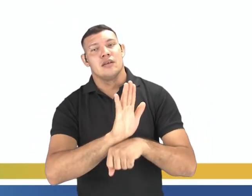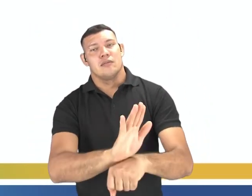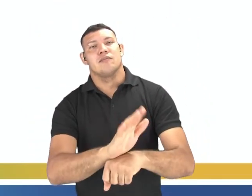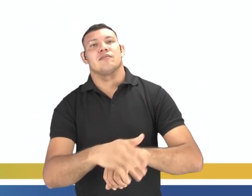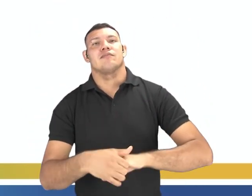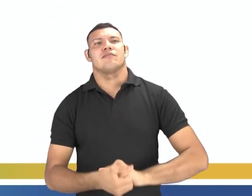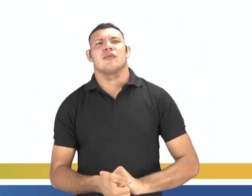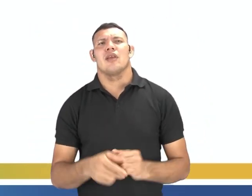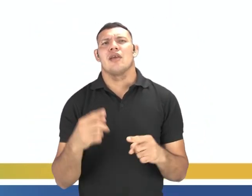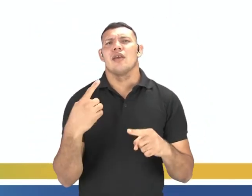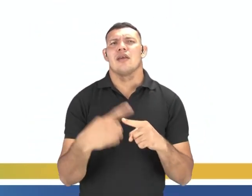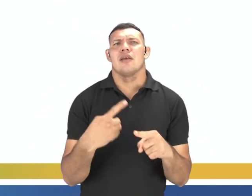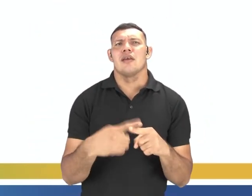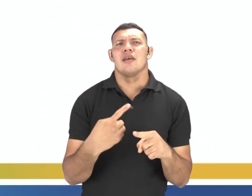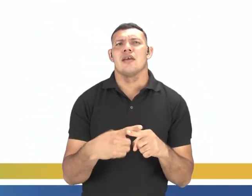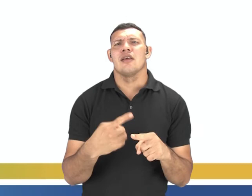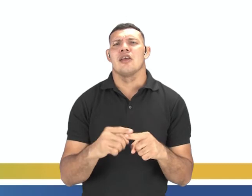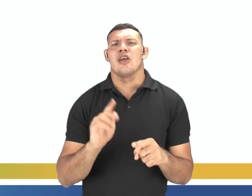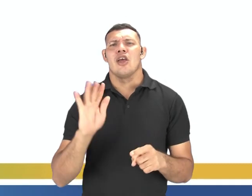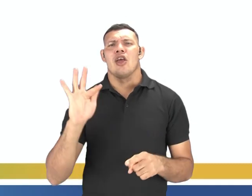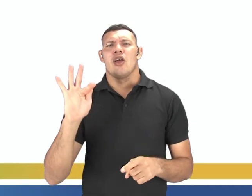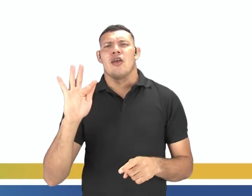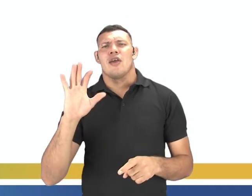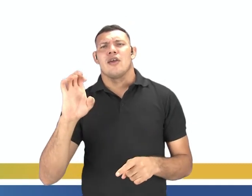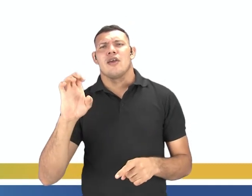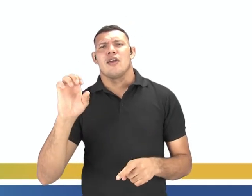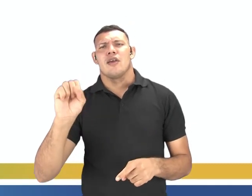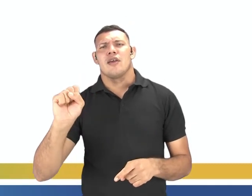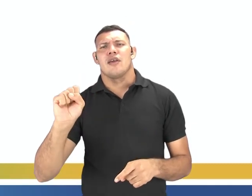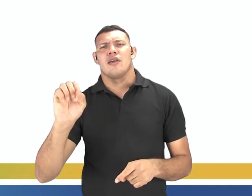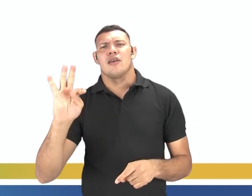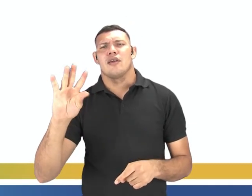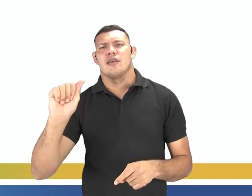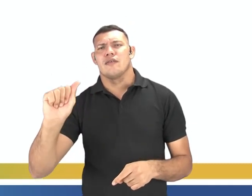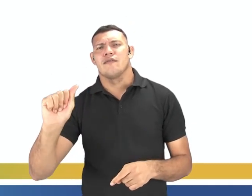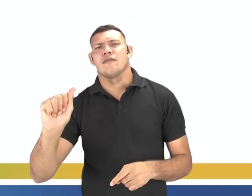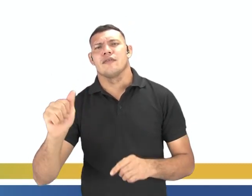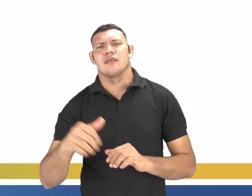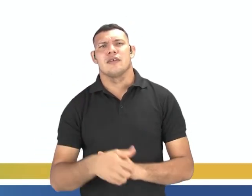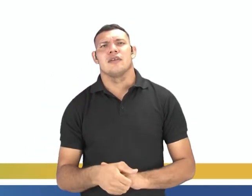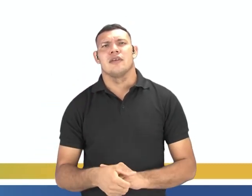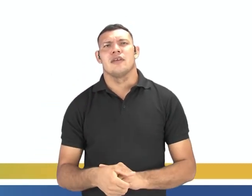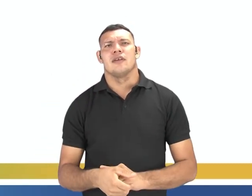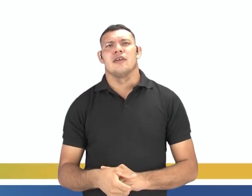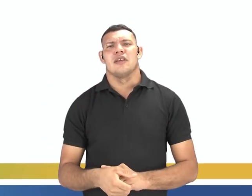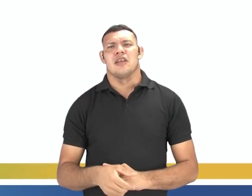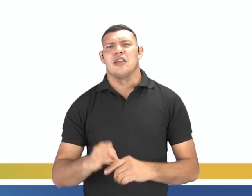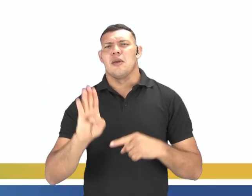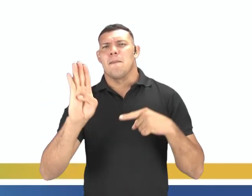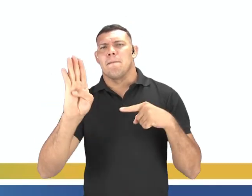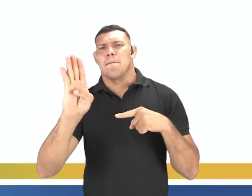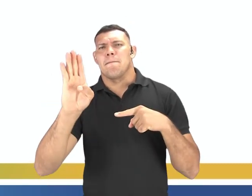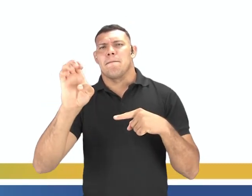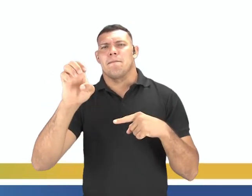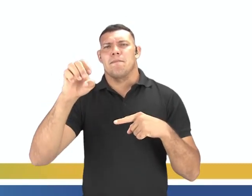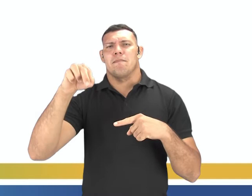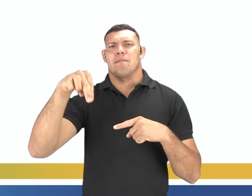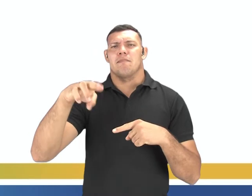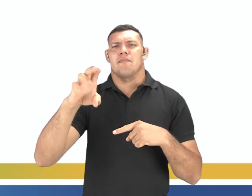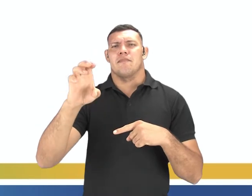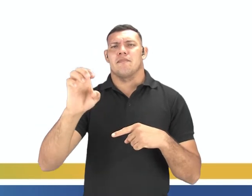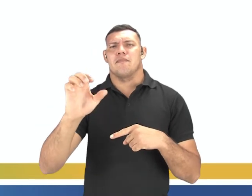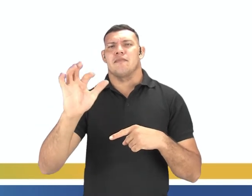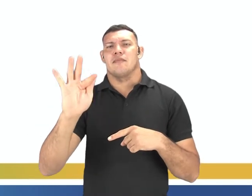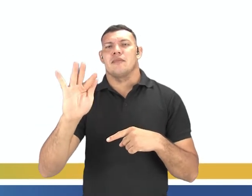festa não está correta? Porque não se utiliza o termo beneficente, se utiliza